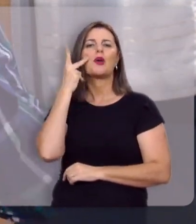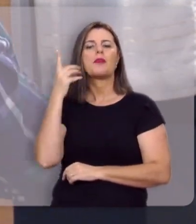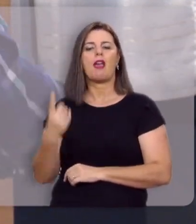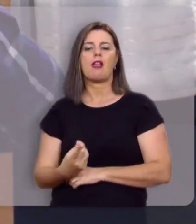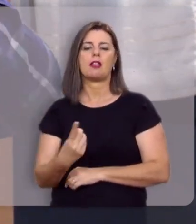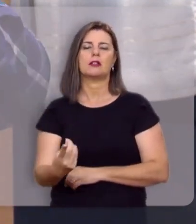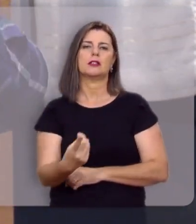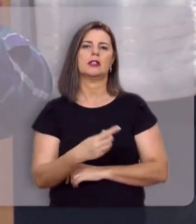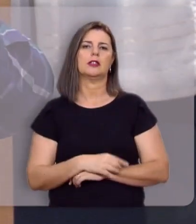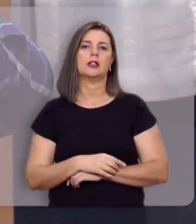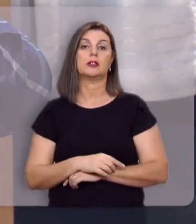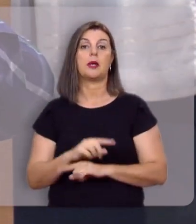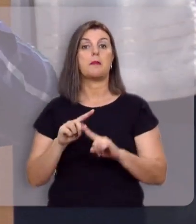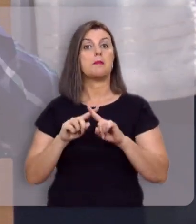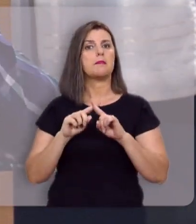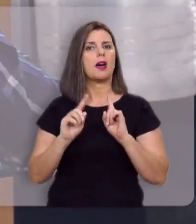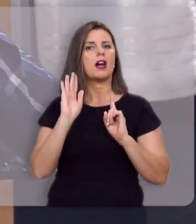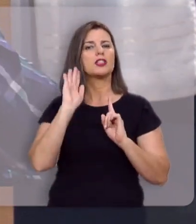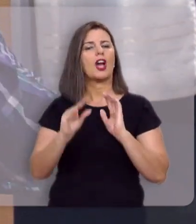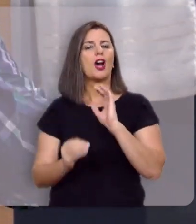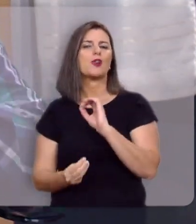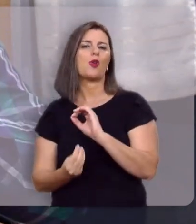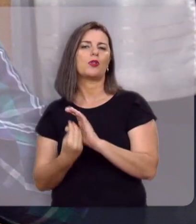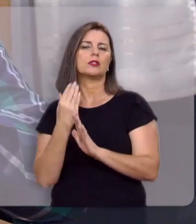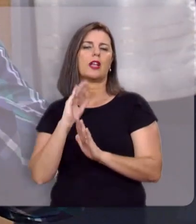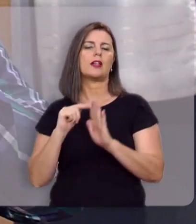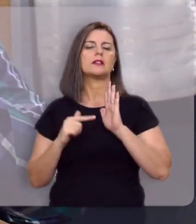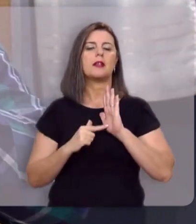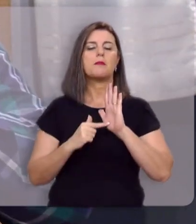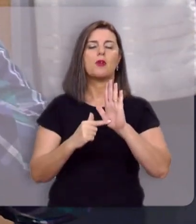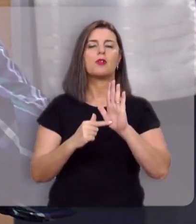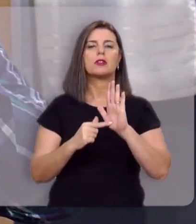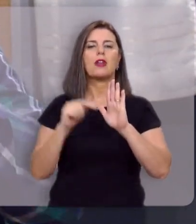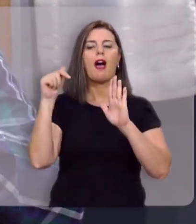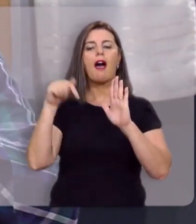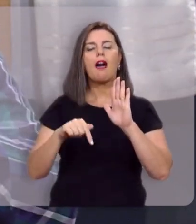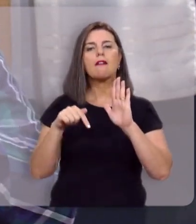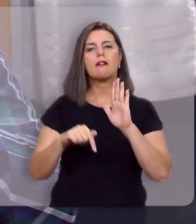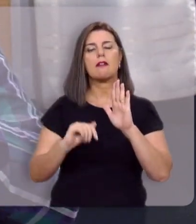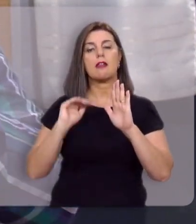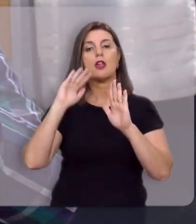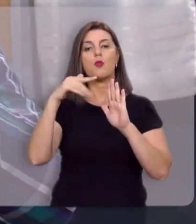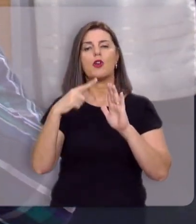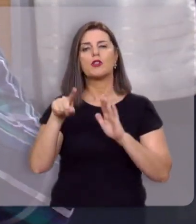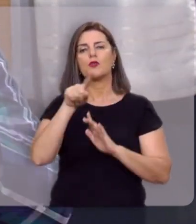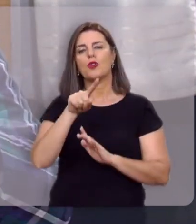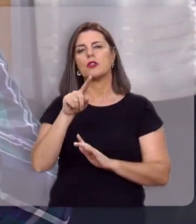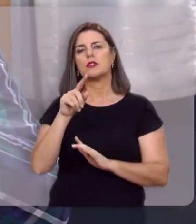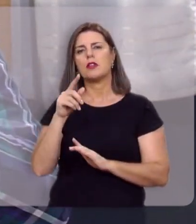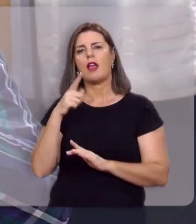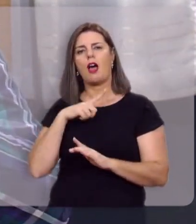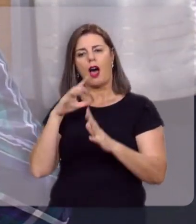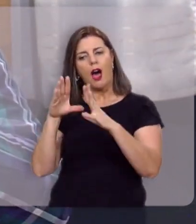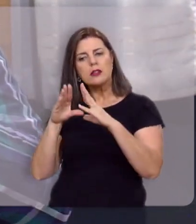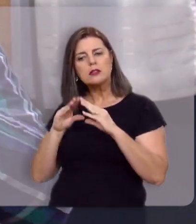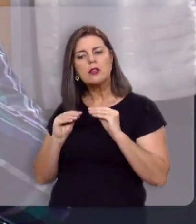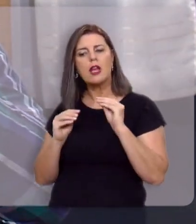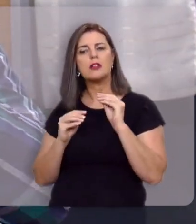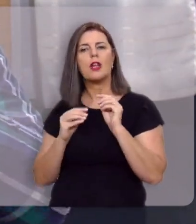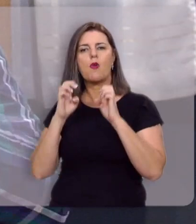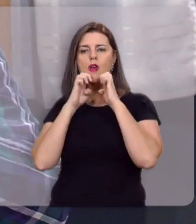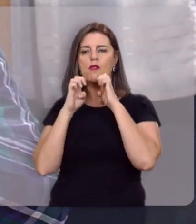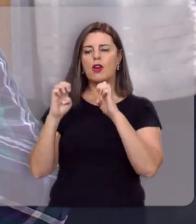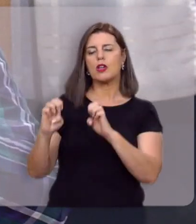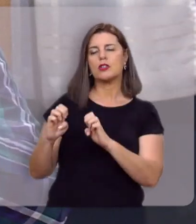só para a eternidade, mas ela já acontece e se manifesta aqui. Quando você aplica o Evangelho